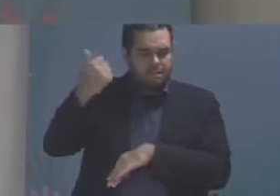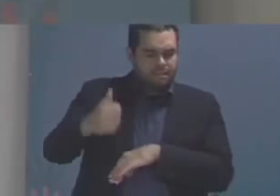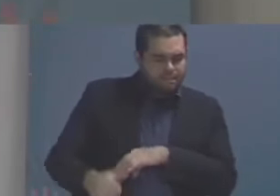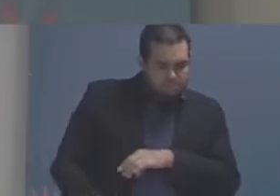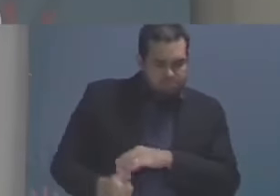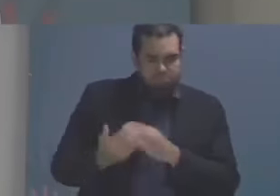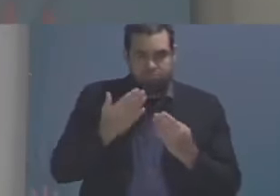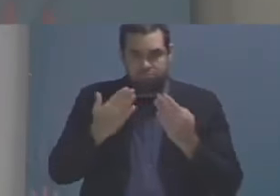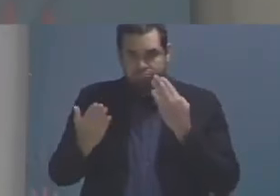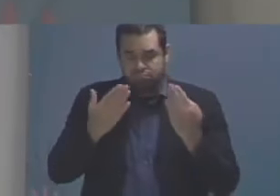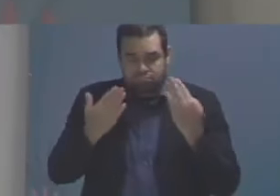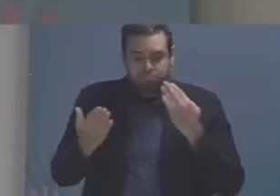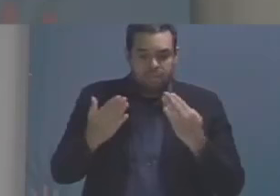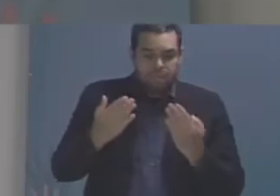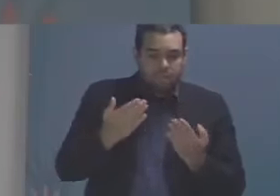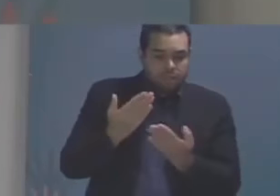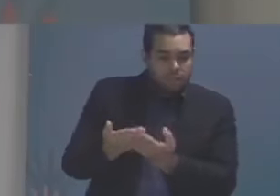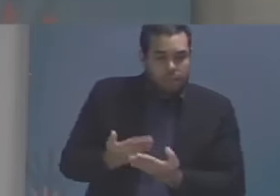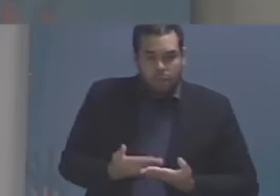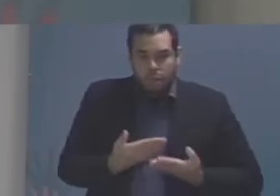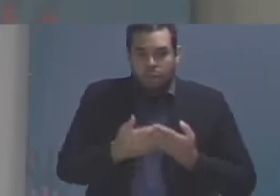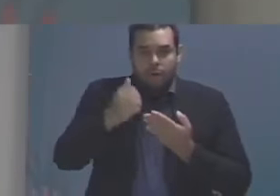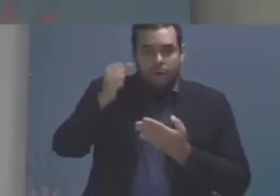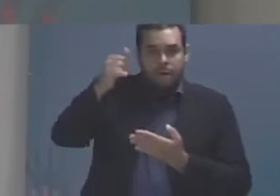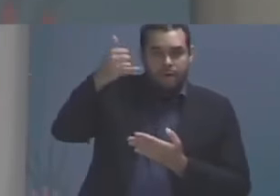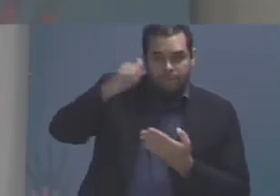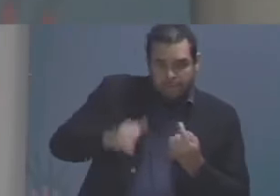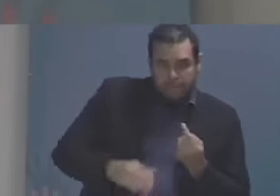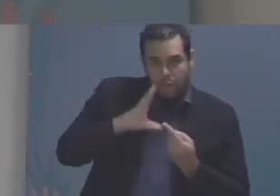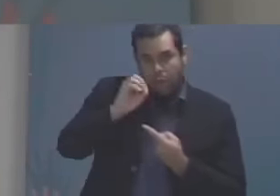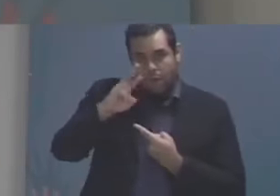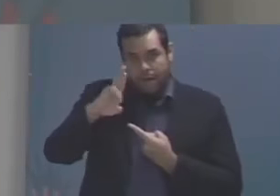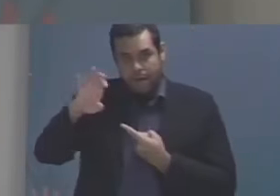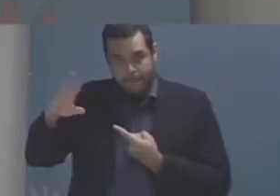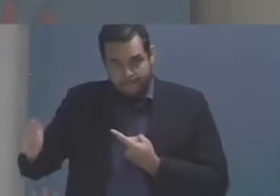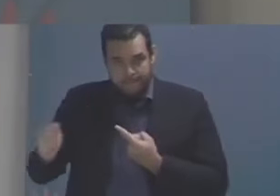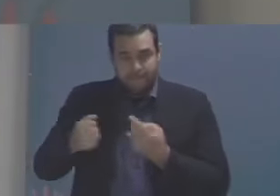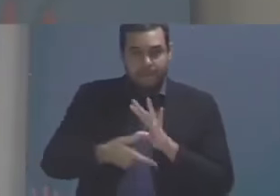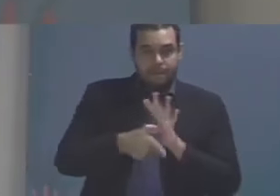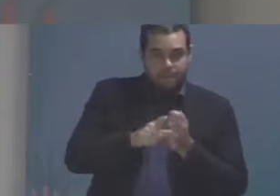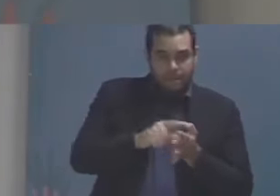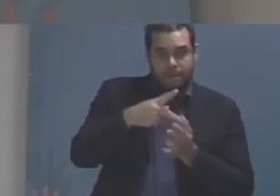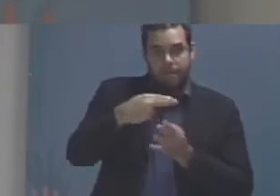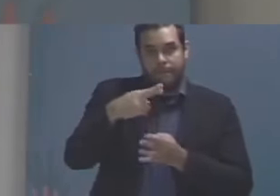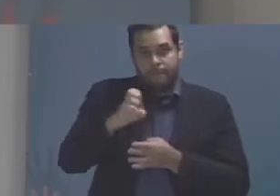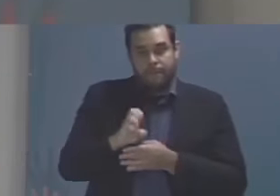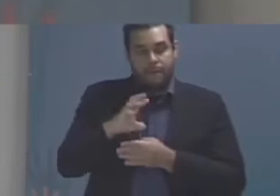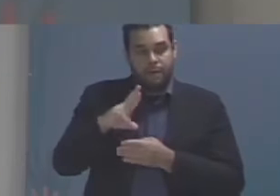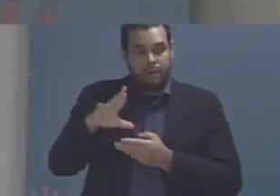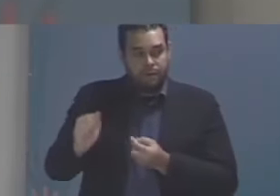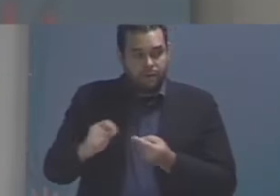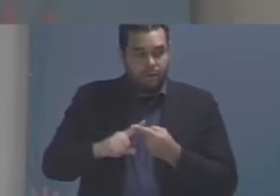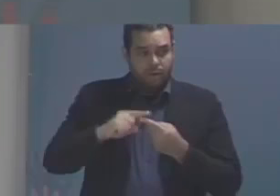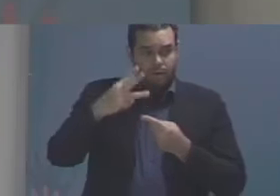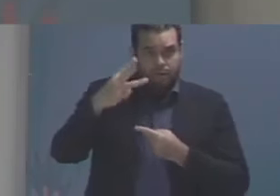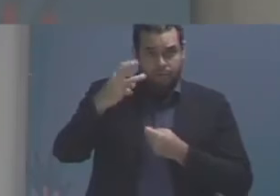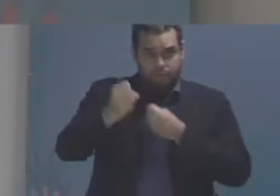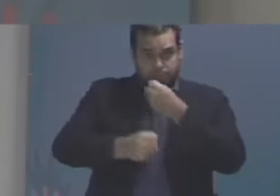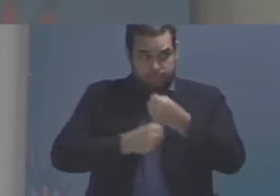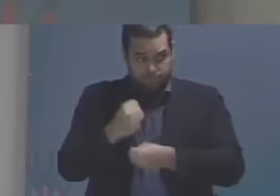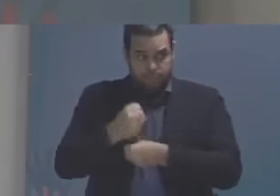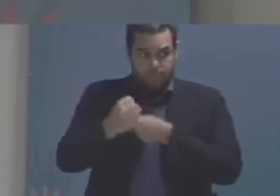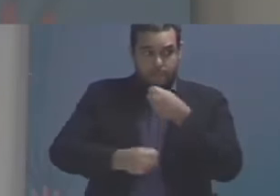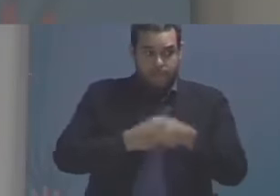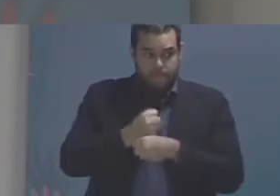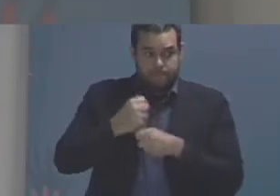um no Rio de Janeiro sobre avaliação psicológica, COREPS, depois, pré-COREPS, perdão, COREPS, depois CNP em Brasília, cada 3 anos eles falam que